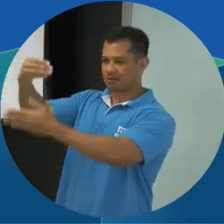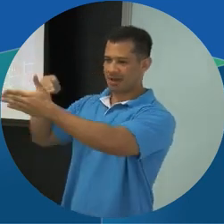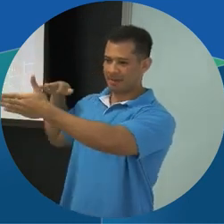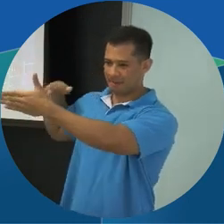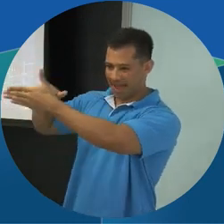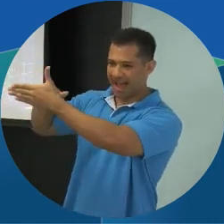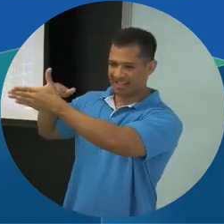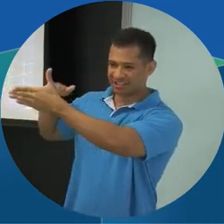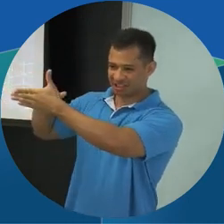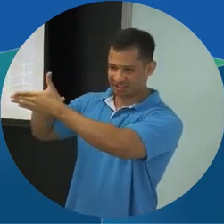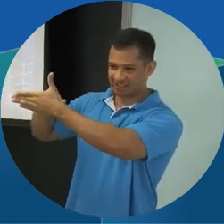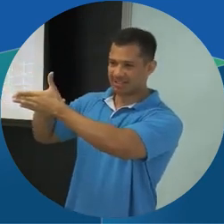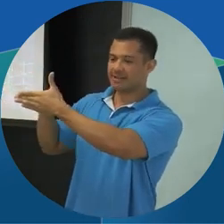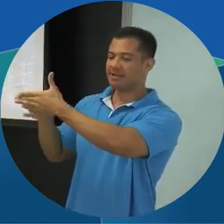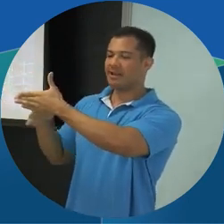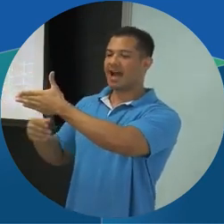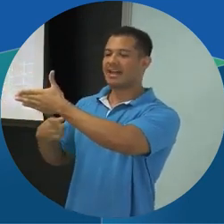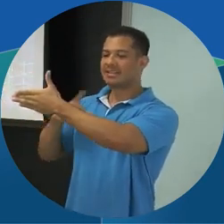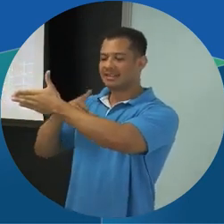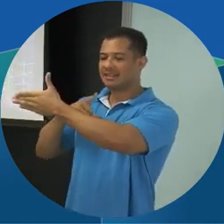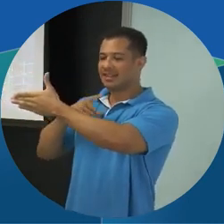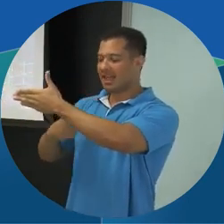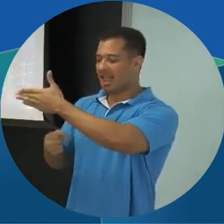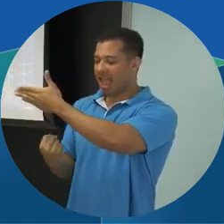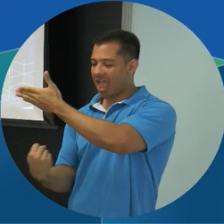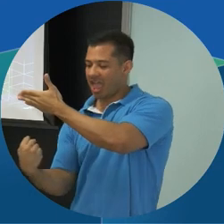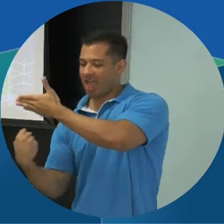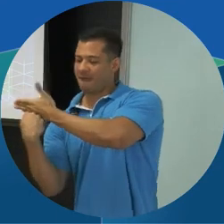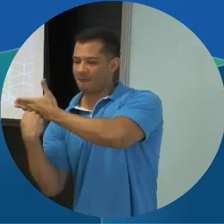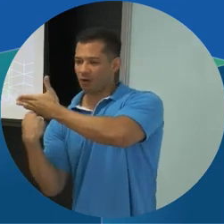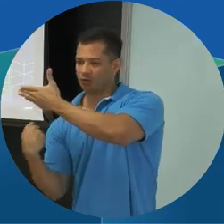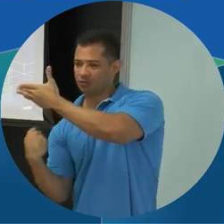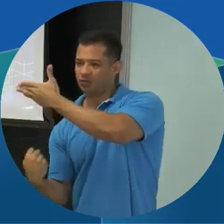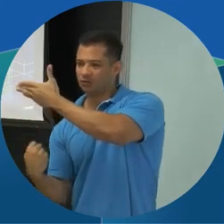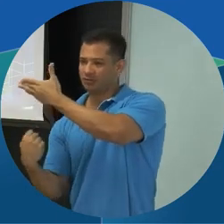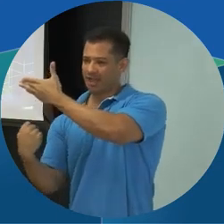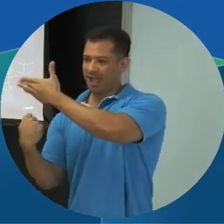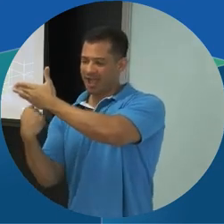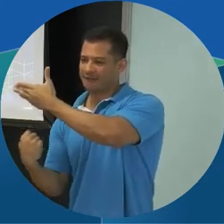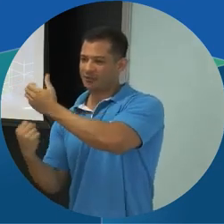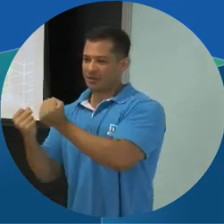uma barragem, né, que a gente fez todos esses reforços aqui de peso.